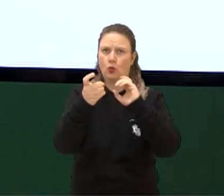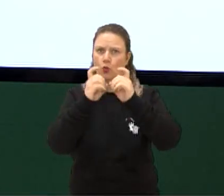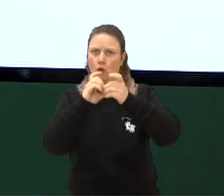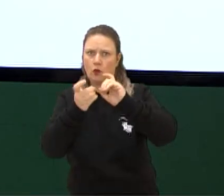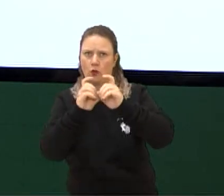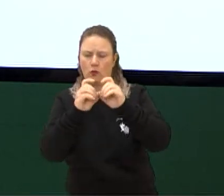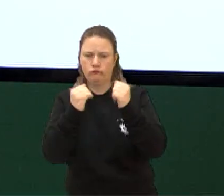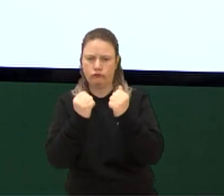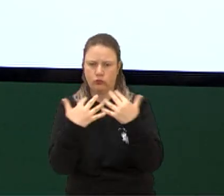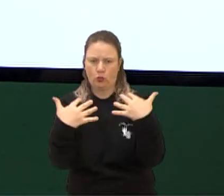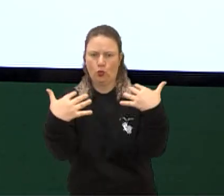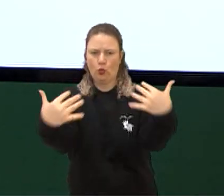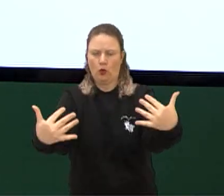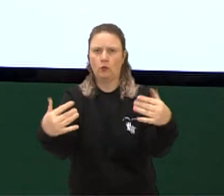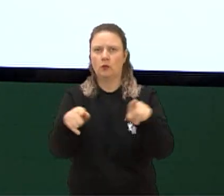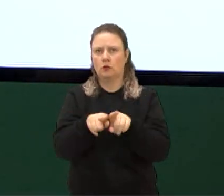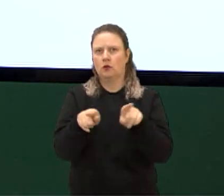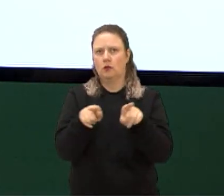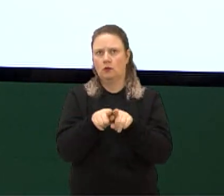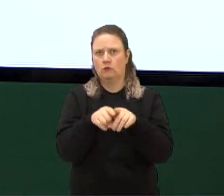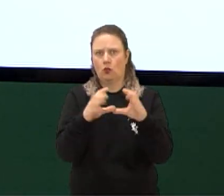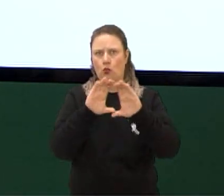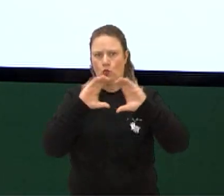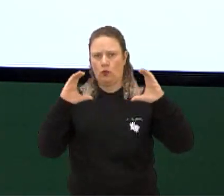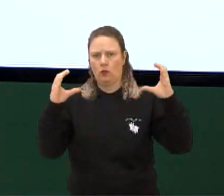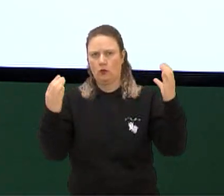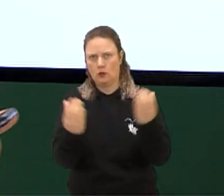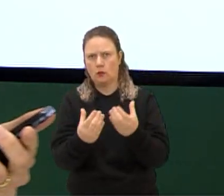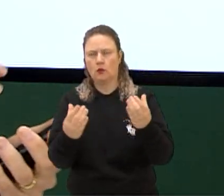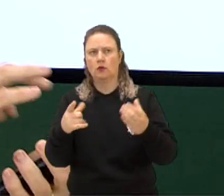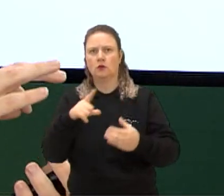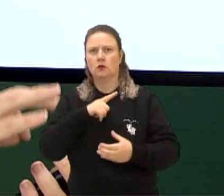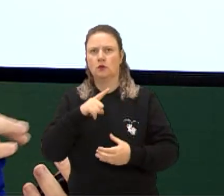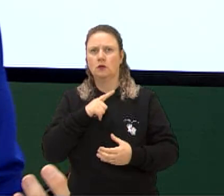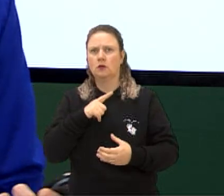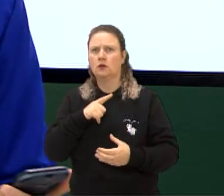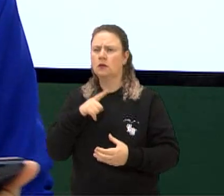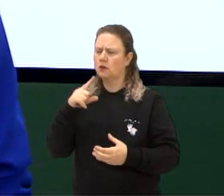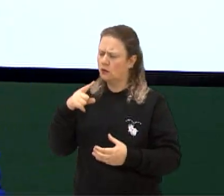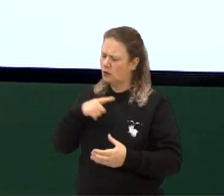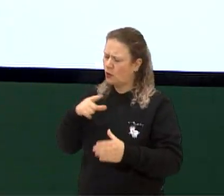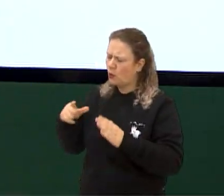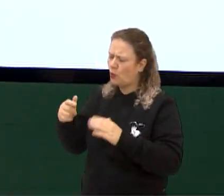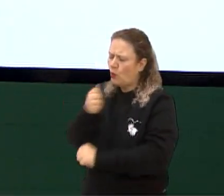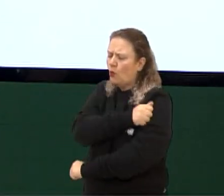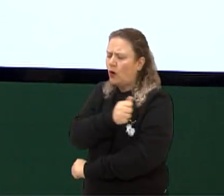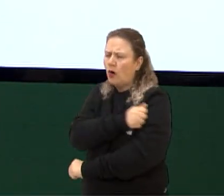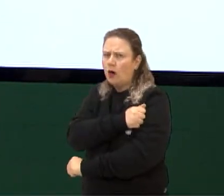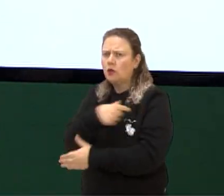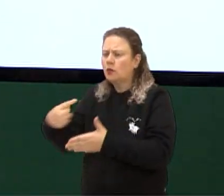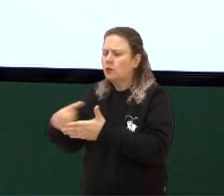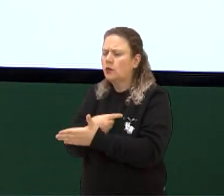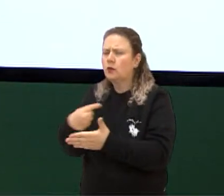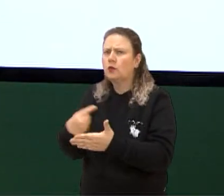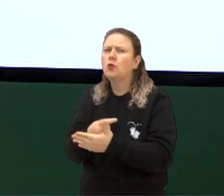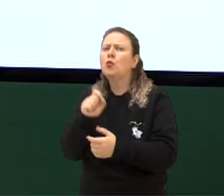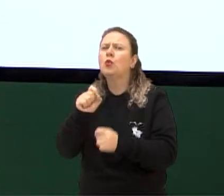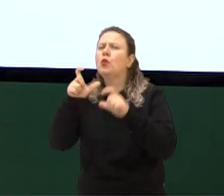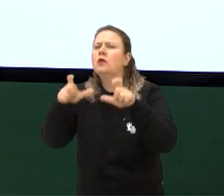eram as assembleias. Inclusive, o professor tem um aluno perguntando aqui de onde que era Platão, né? Platão era ateniense,